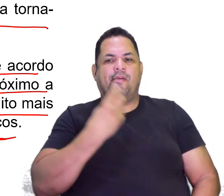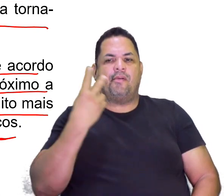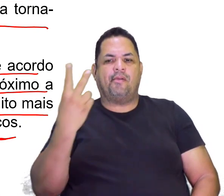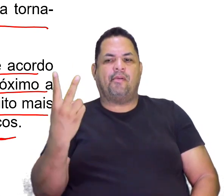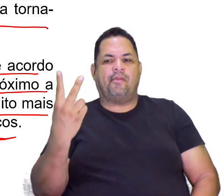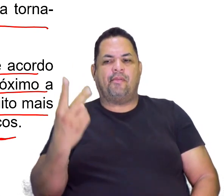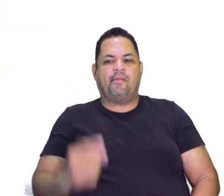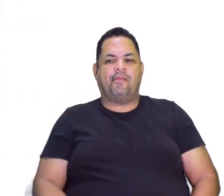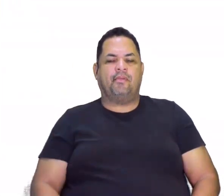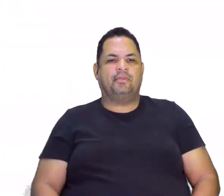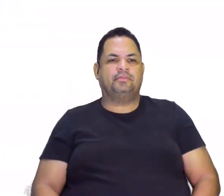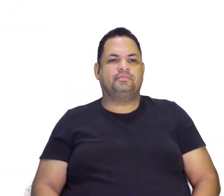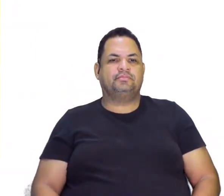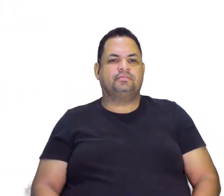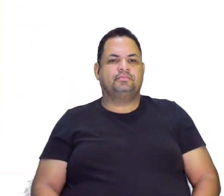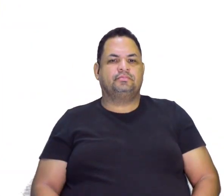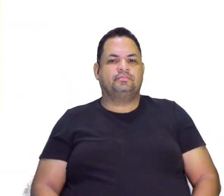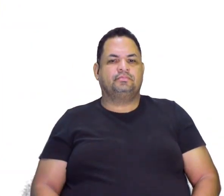2.